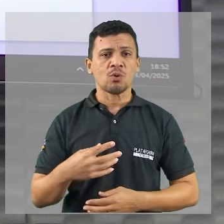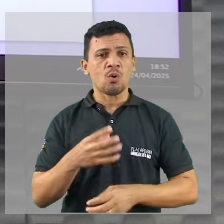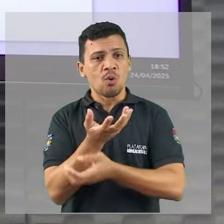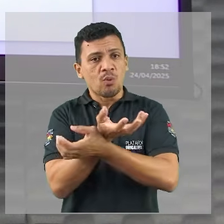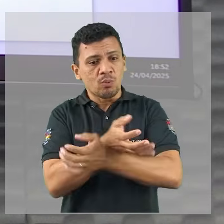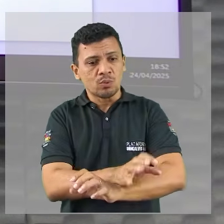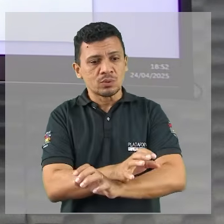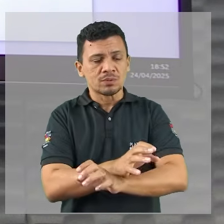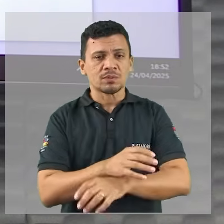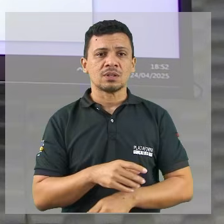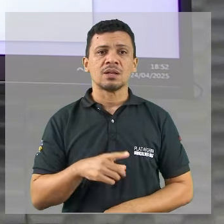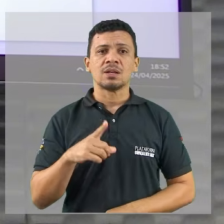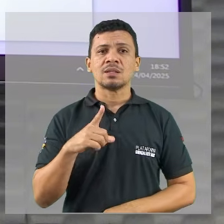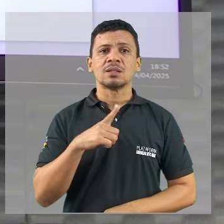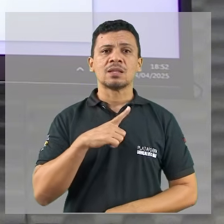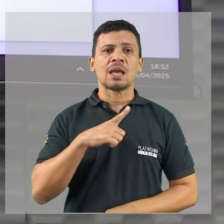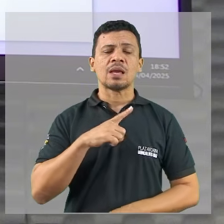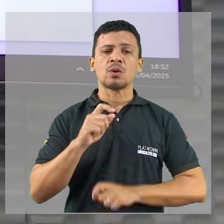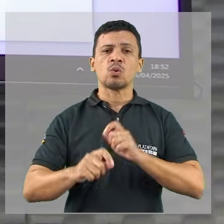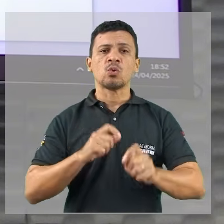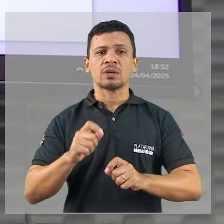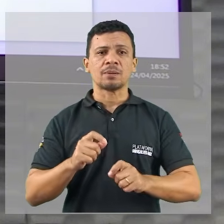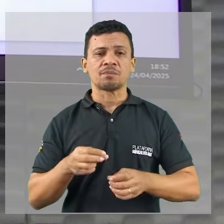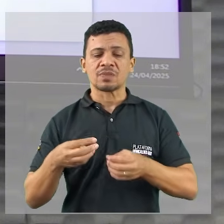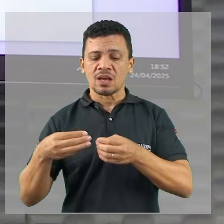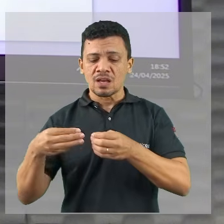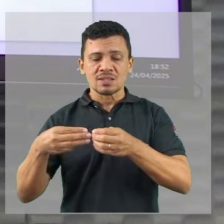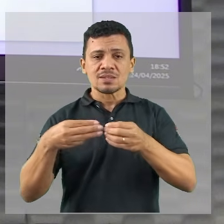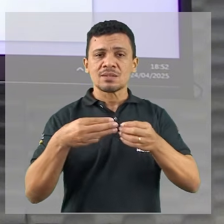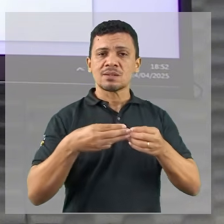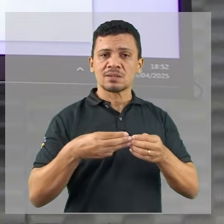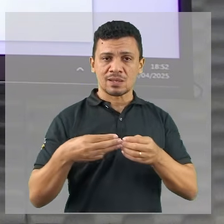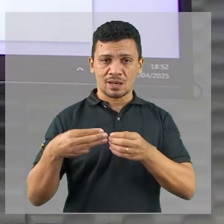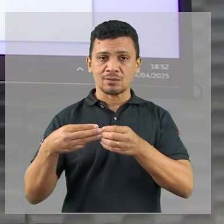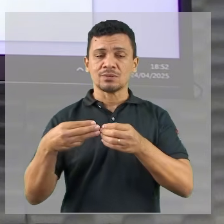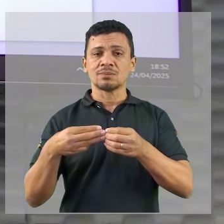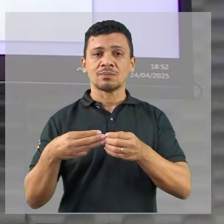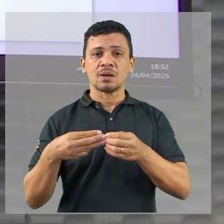ali a presença de células que tem